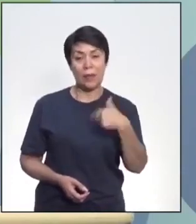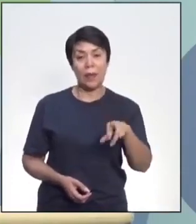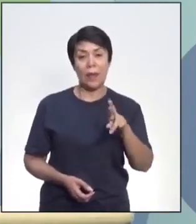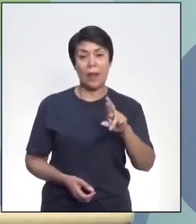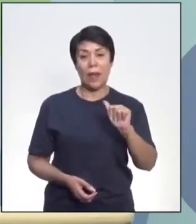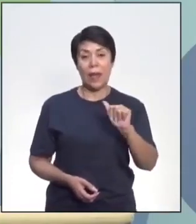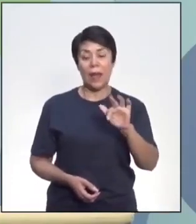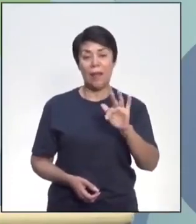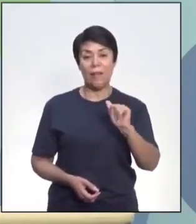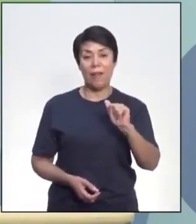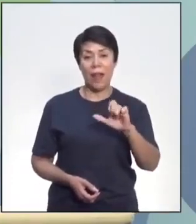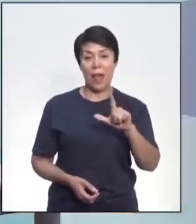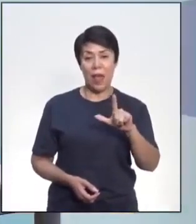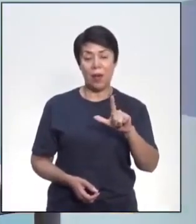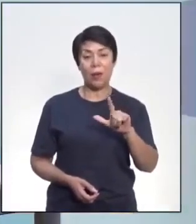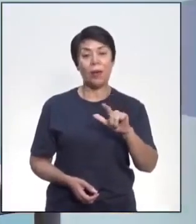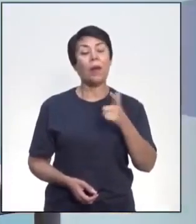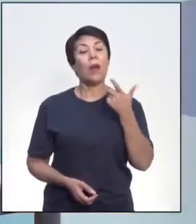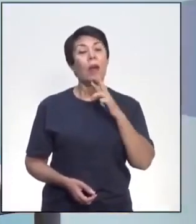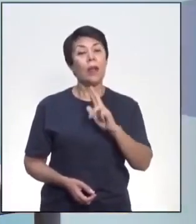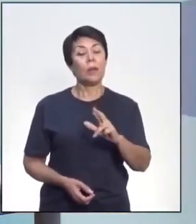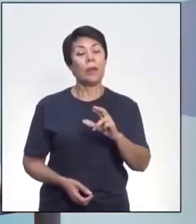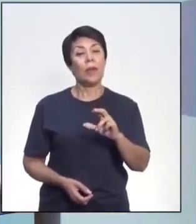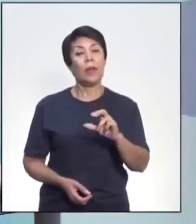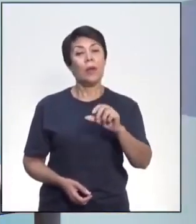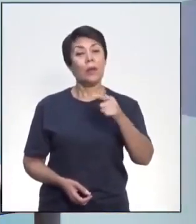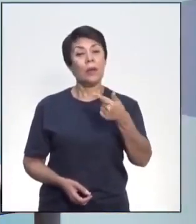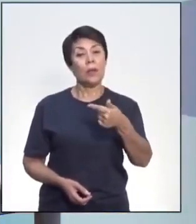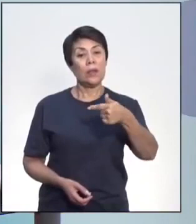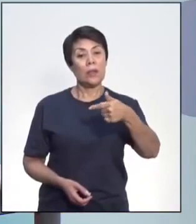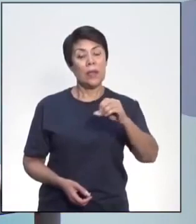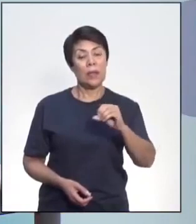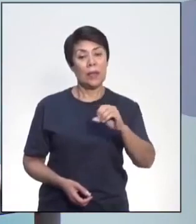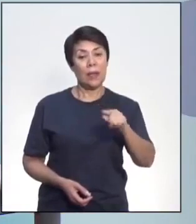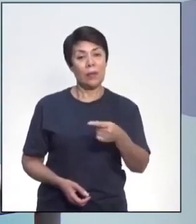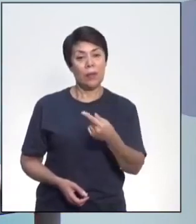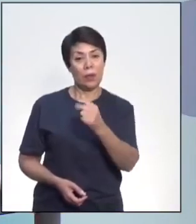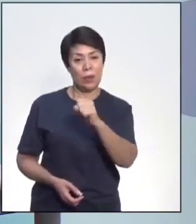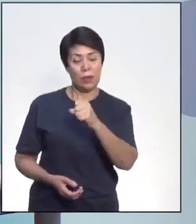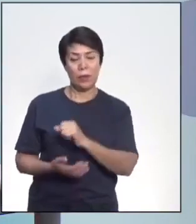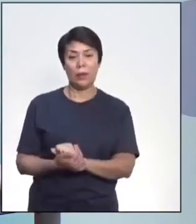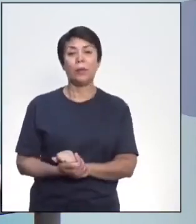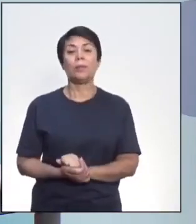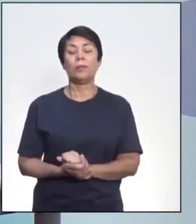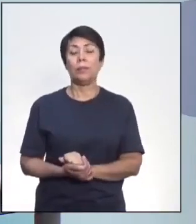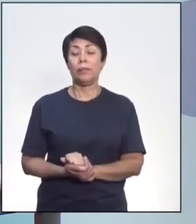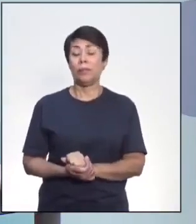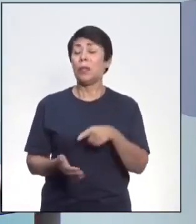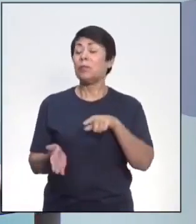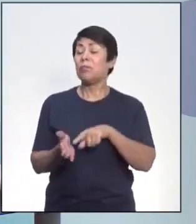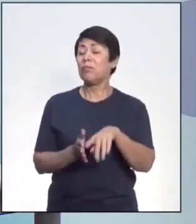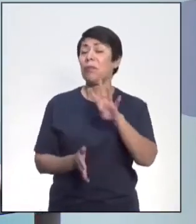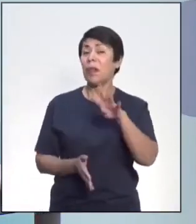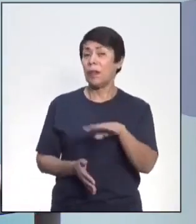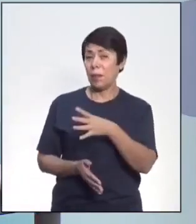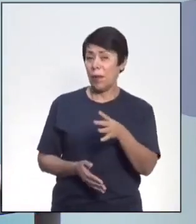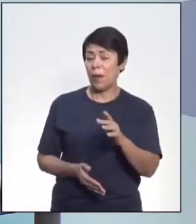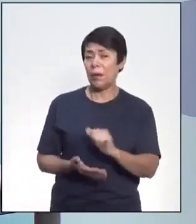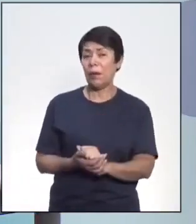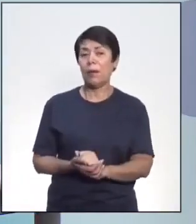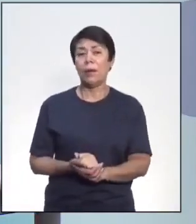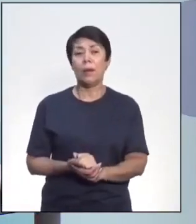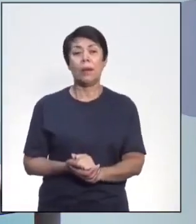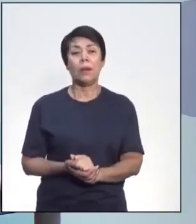37,8. Ah, a grande maioria acertaram, né? Então, a tabela, o que eles perguntam nessa questão aqui? Qual